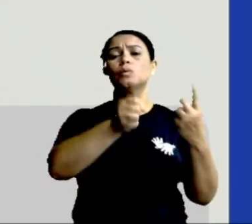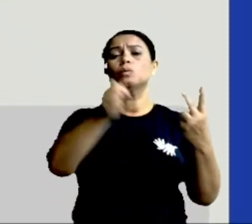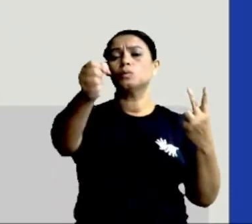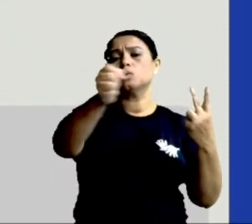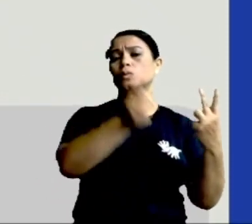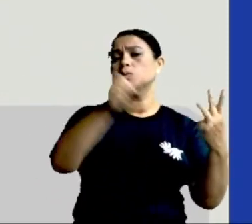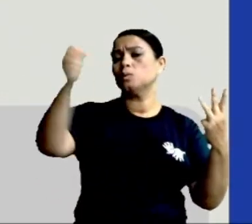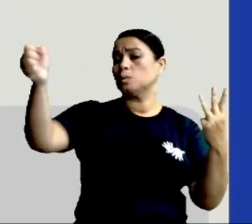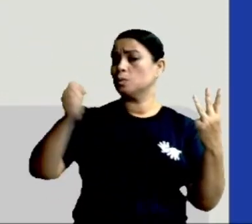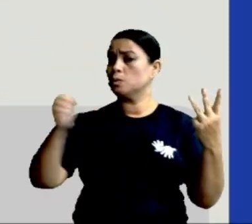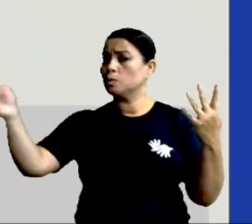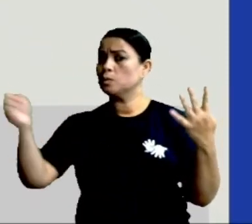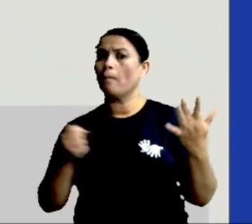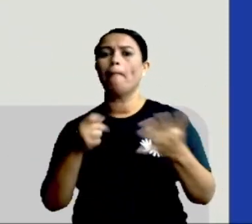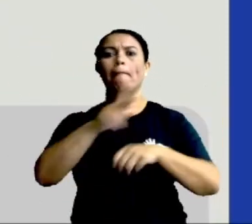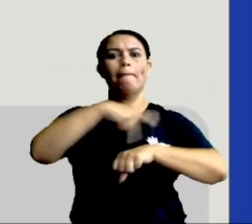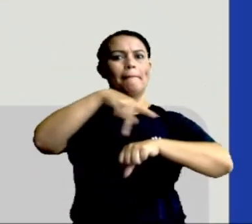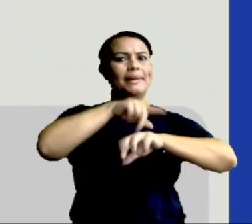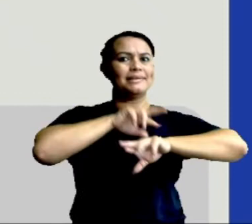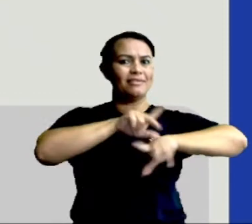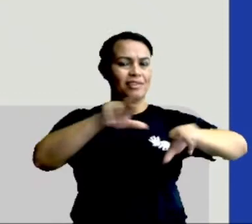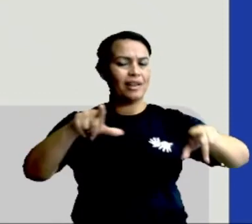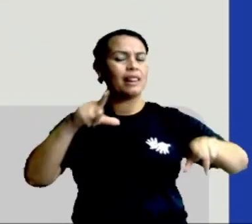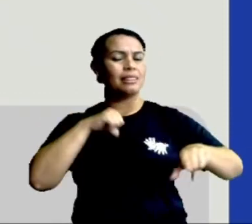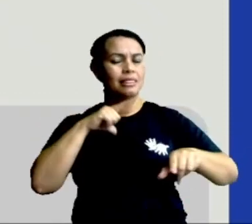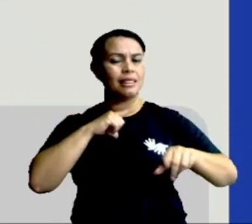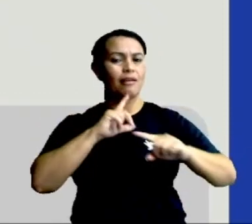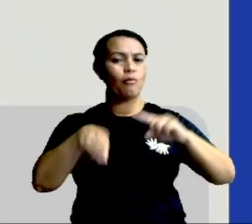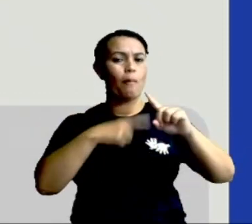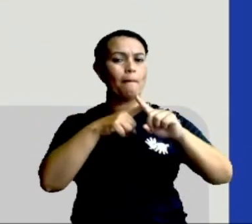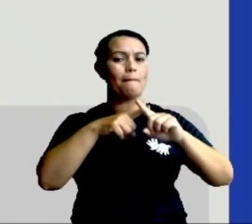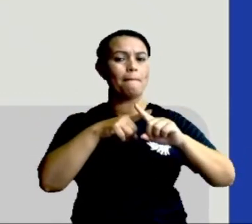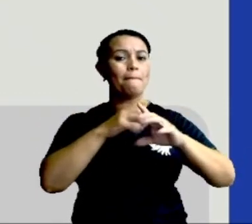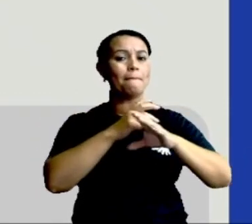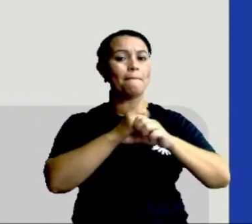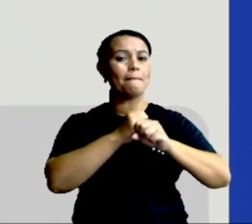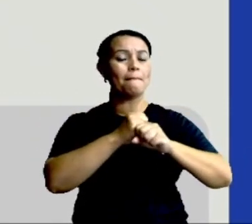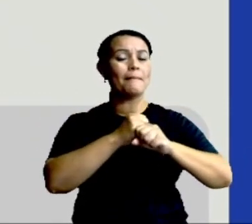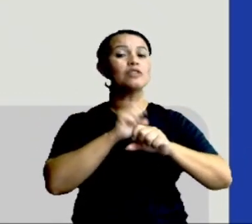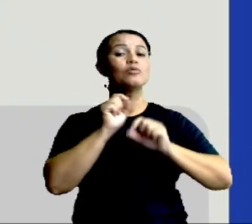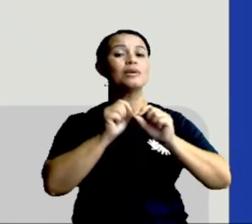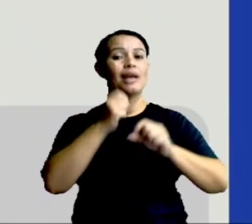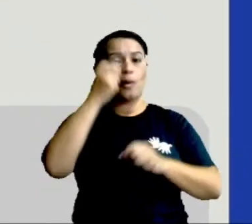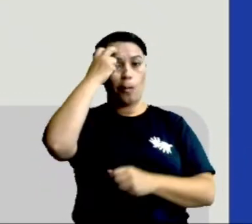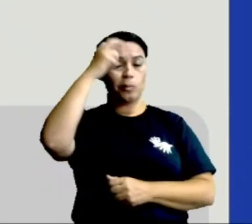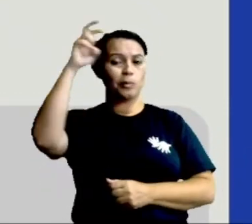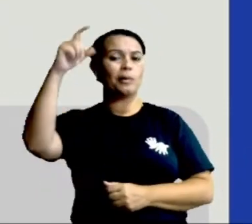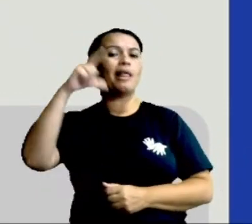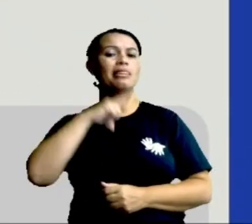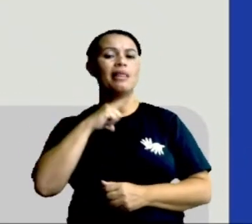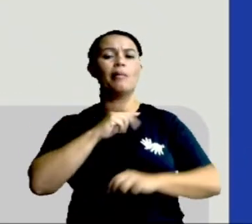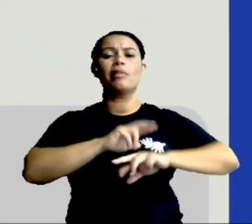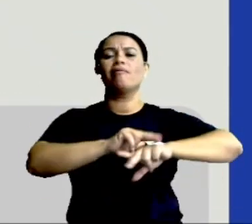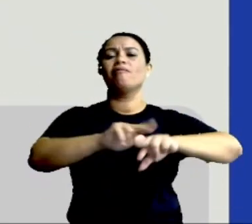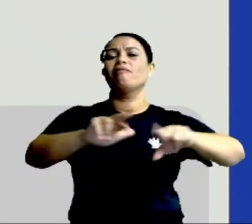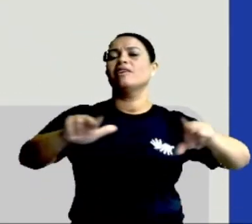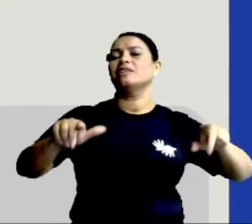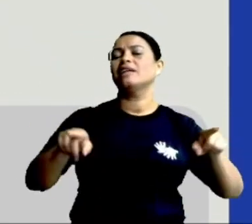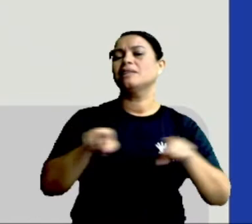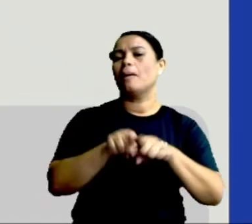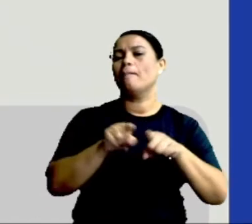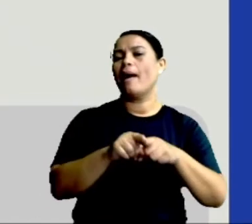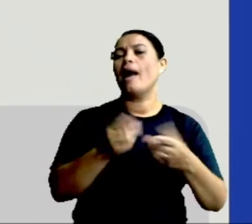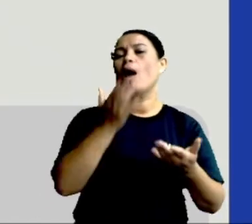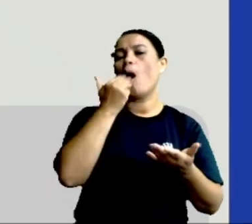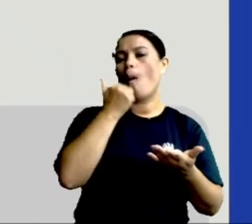sua cultura e seus costumes para o Brasil. Assim, temos uma série de pratos, como o quibe,